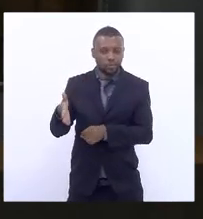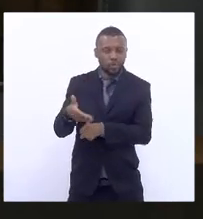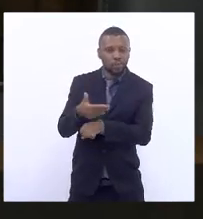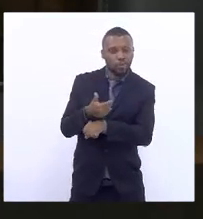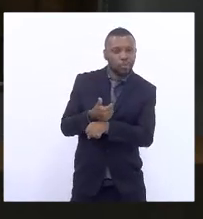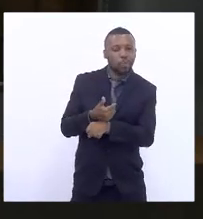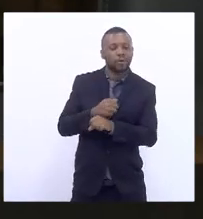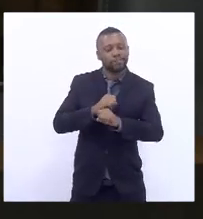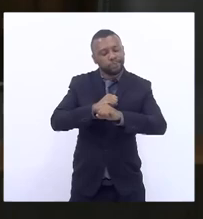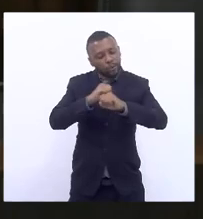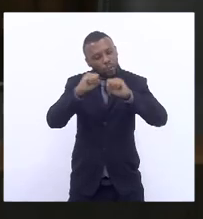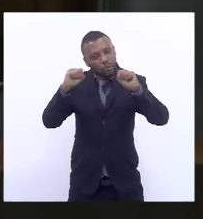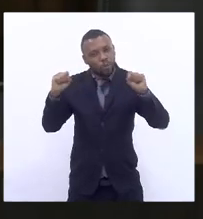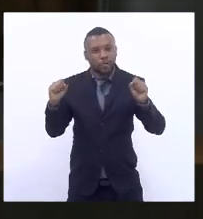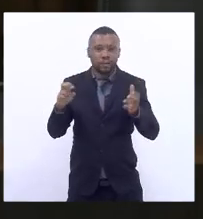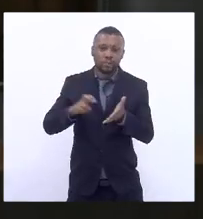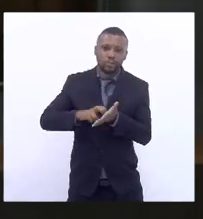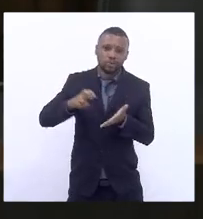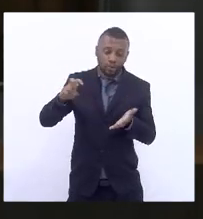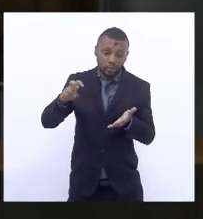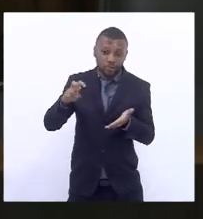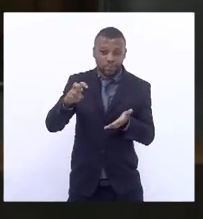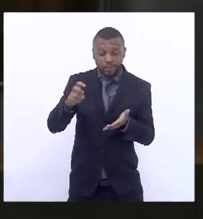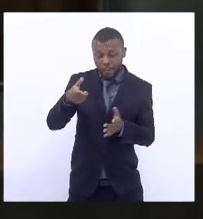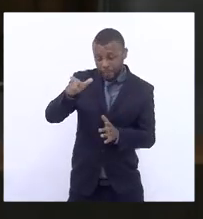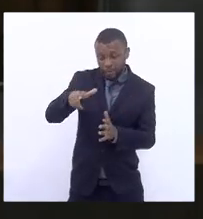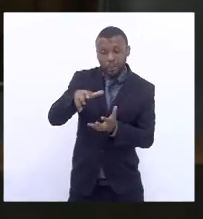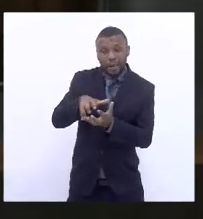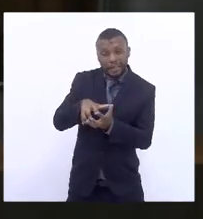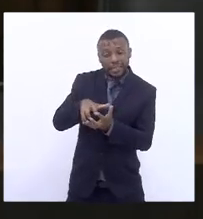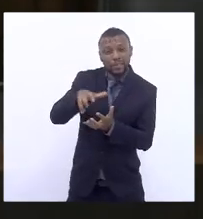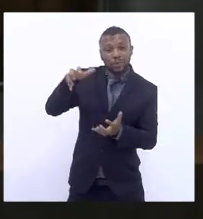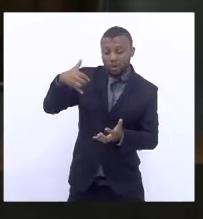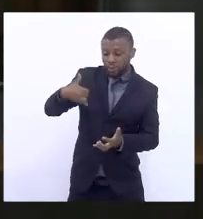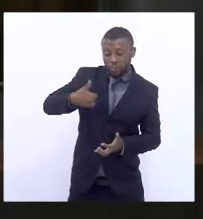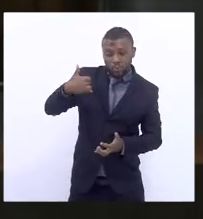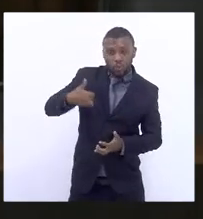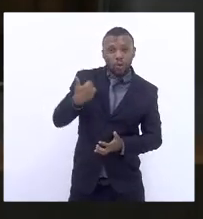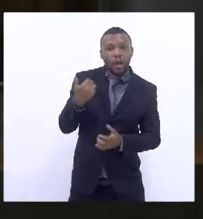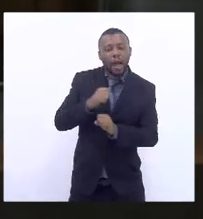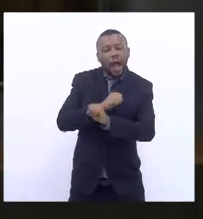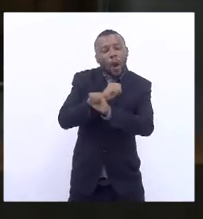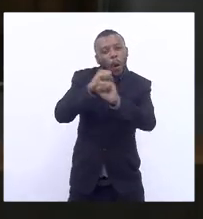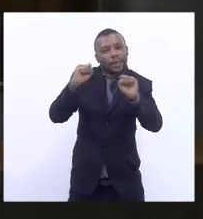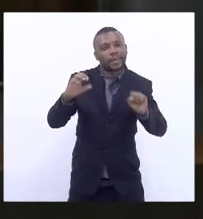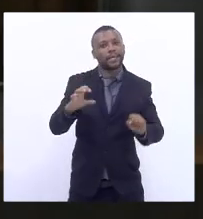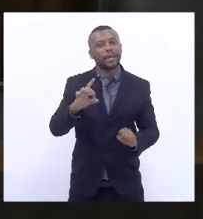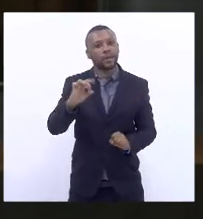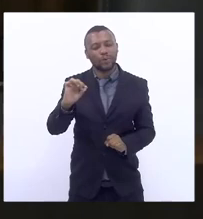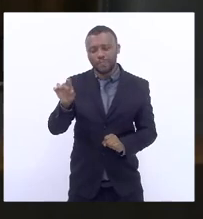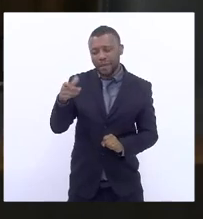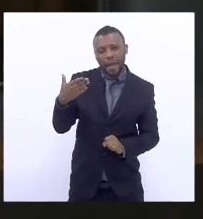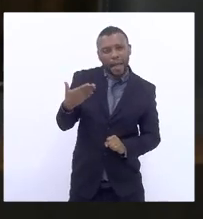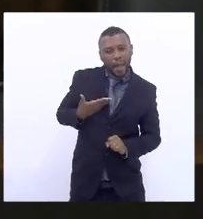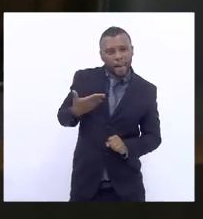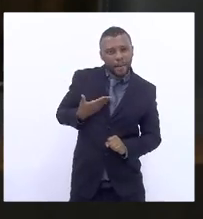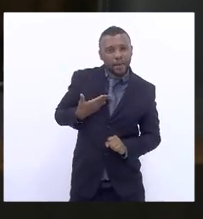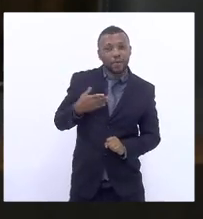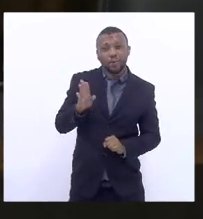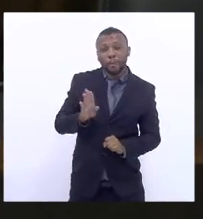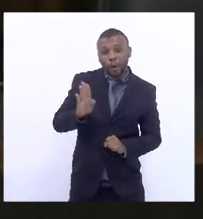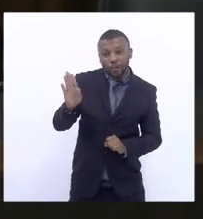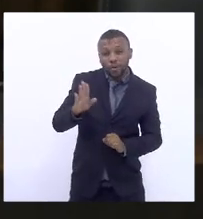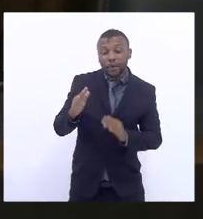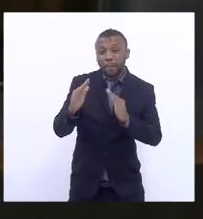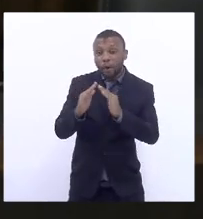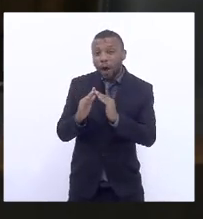e quem é idoso acorda cedo, né, minha companheira de Botafogo, que mora hoje no